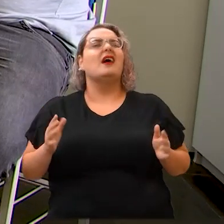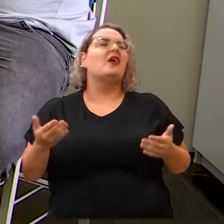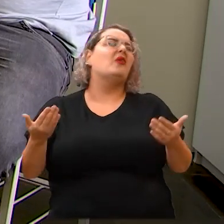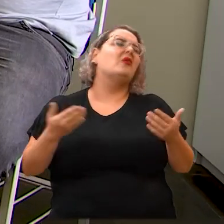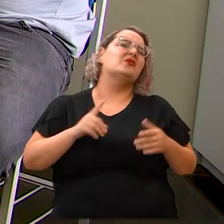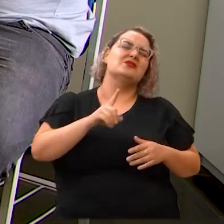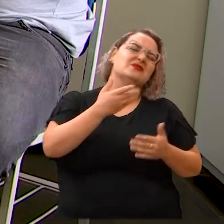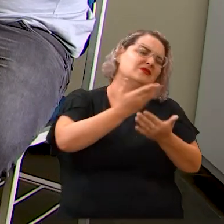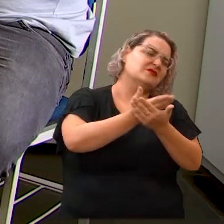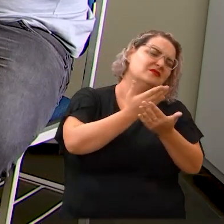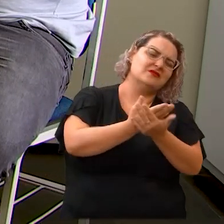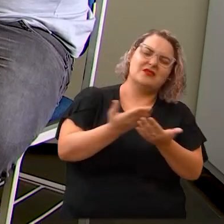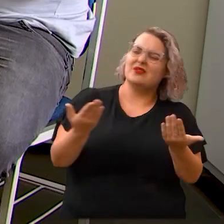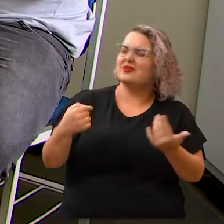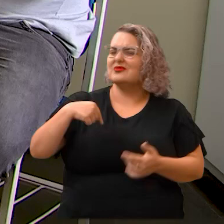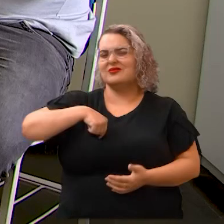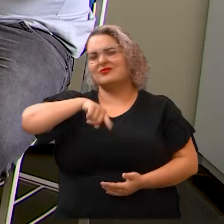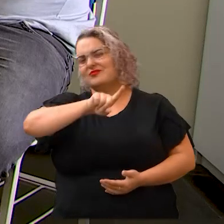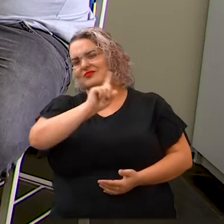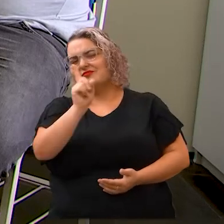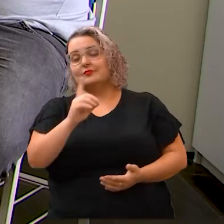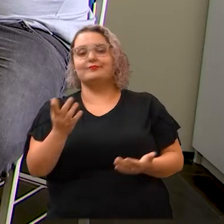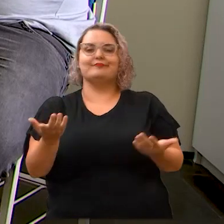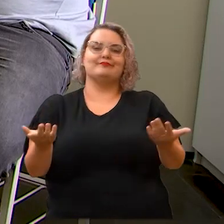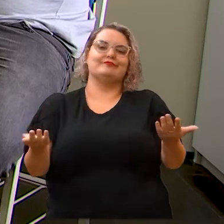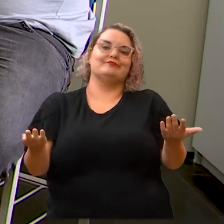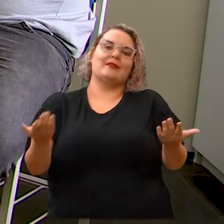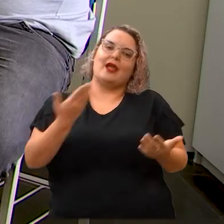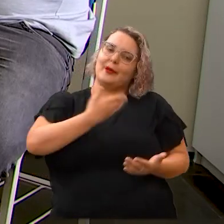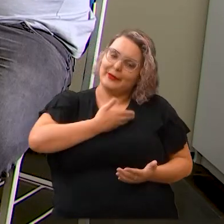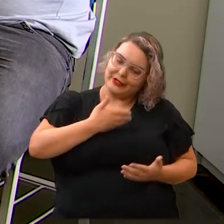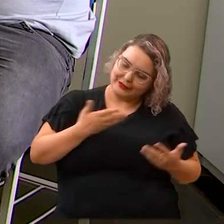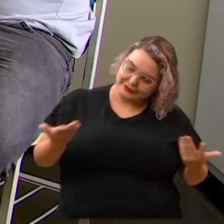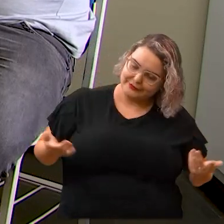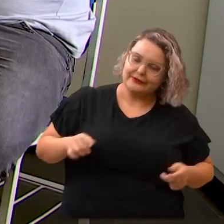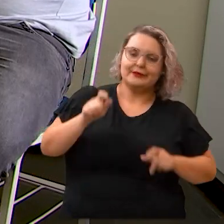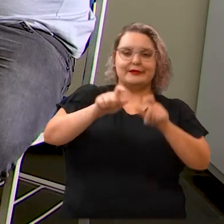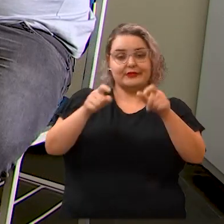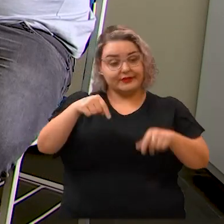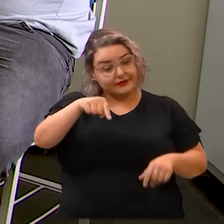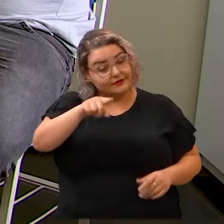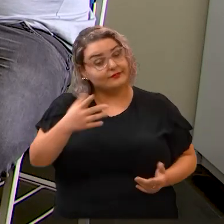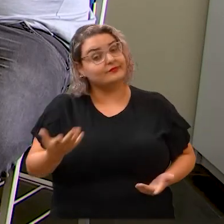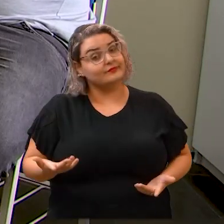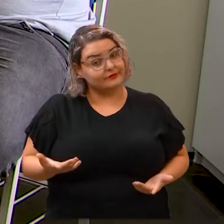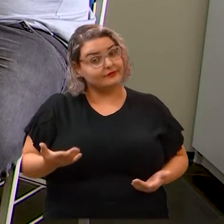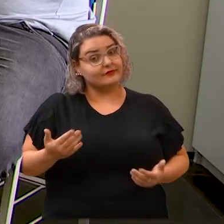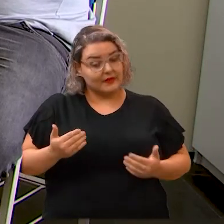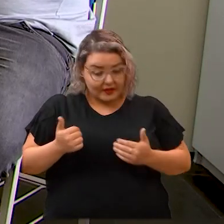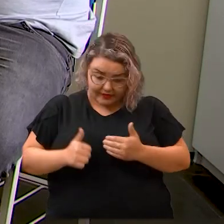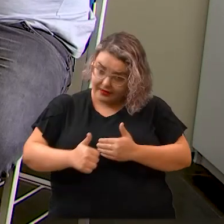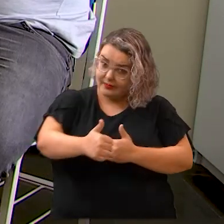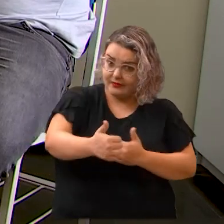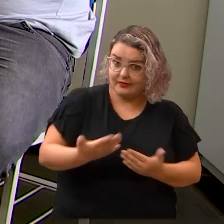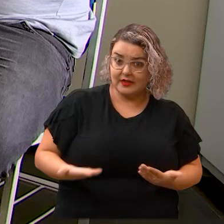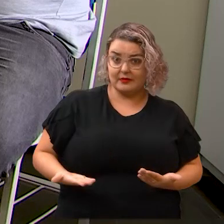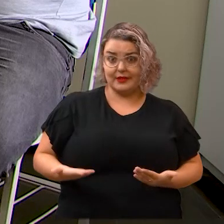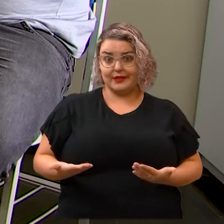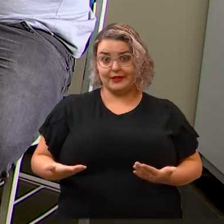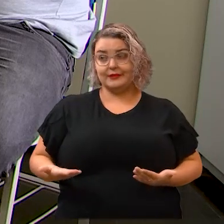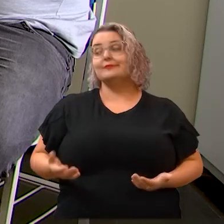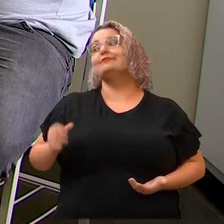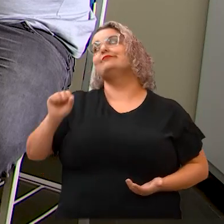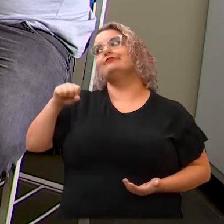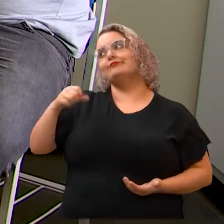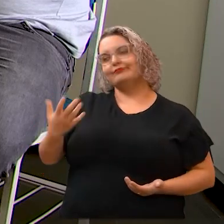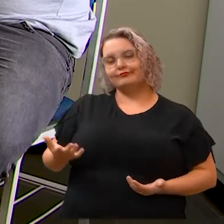pular aula hoje não vou na aula amigão vai ter gente que vai e vai tá na sua frente né Messias